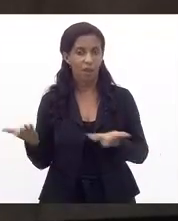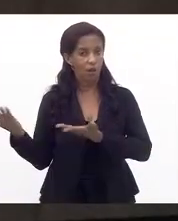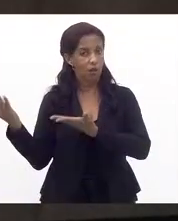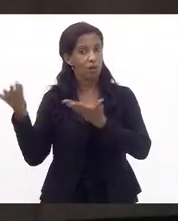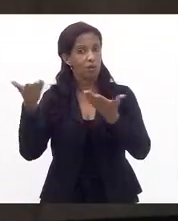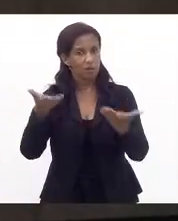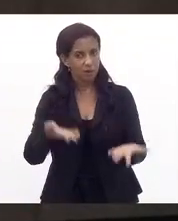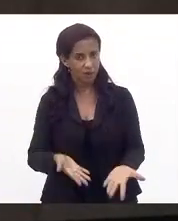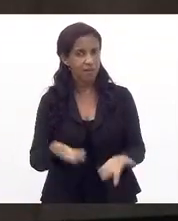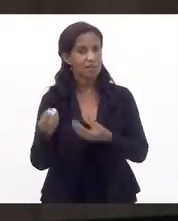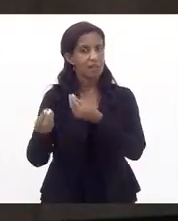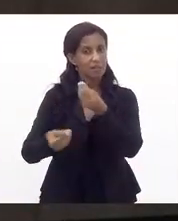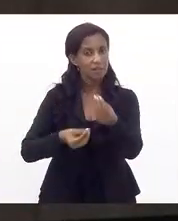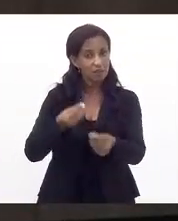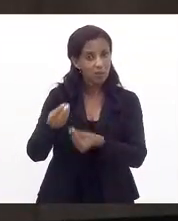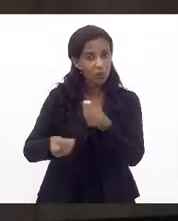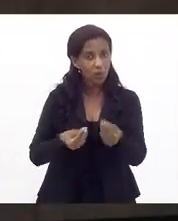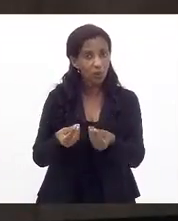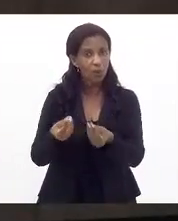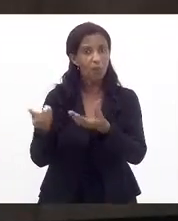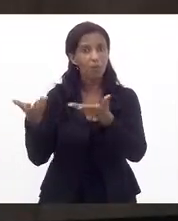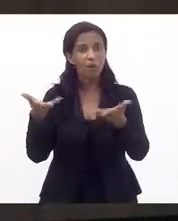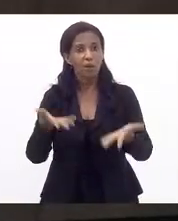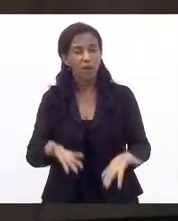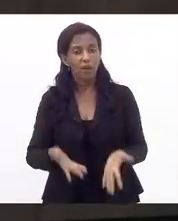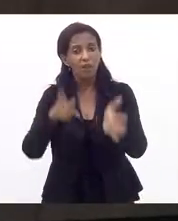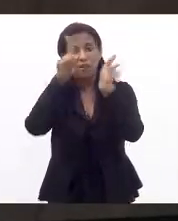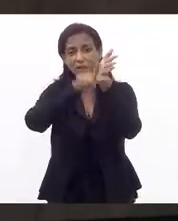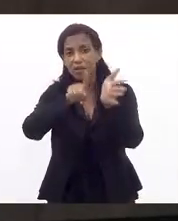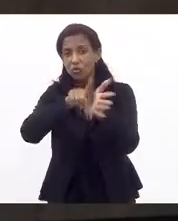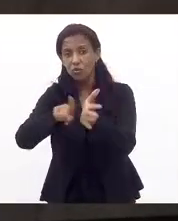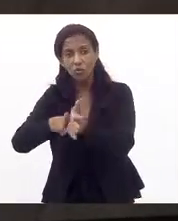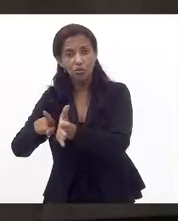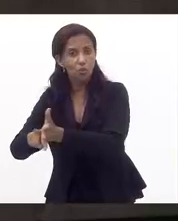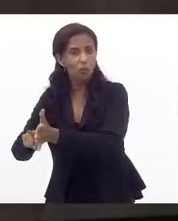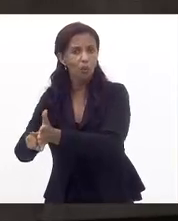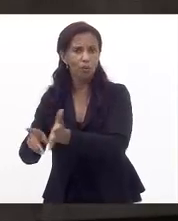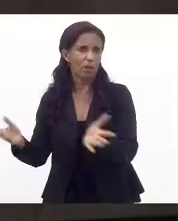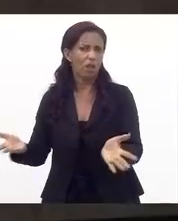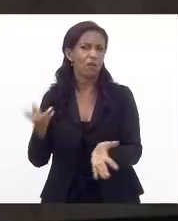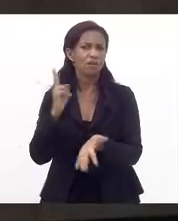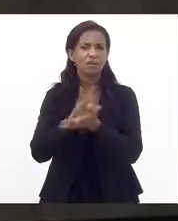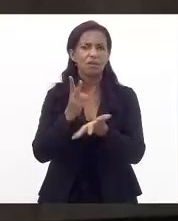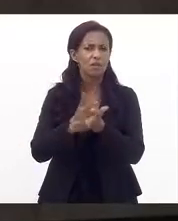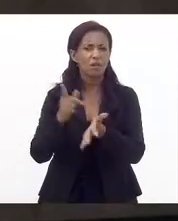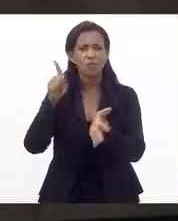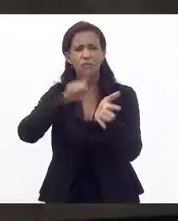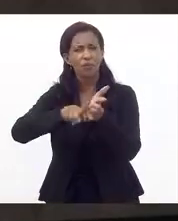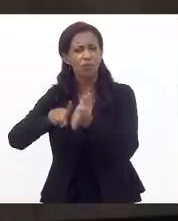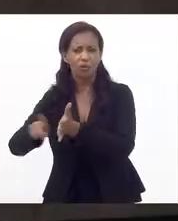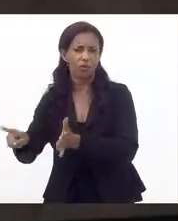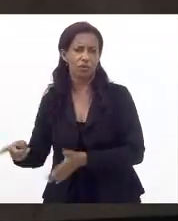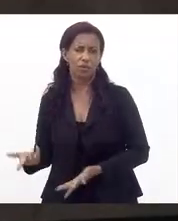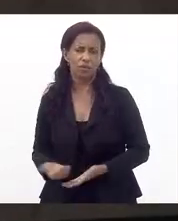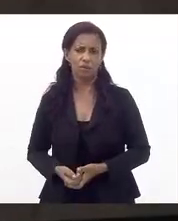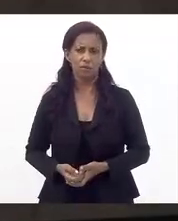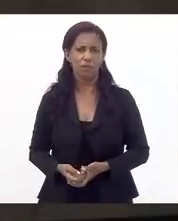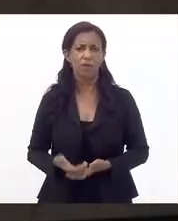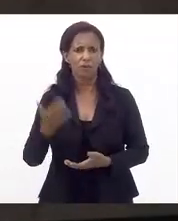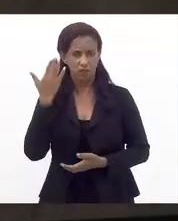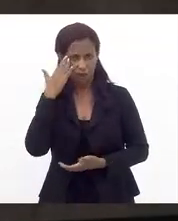traseira esse como porque ela já vem sendo descontada sempre foi na verdade desde a sua instituição